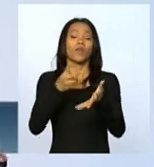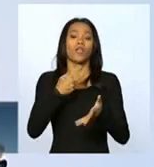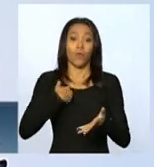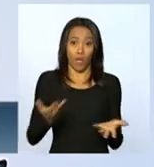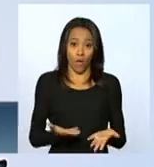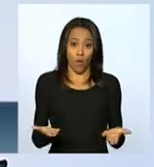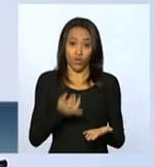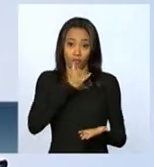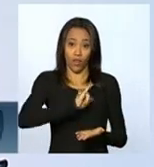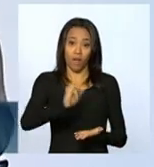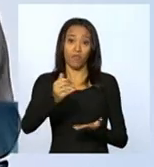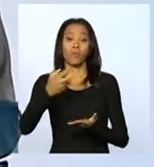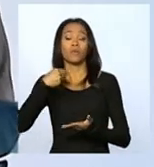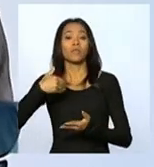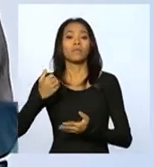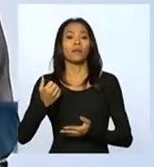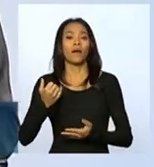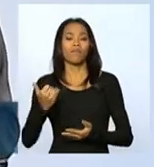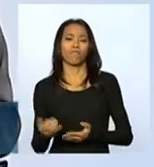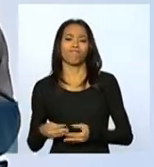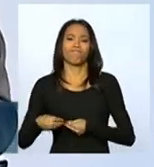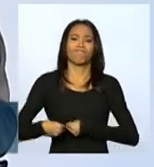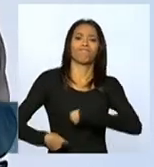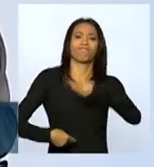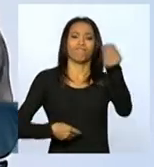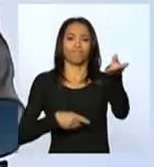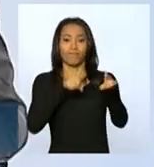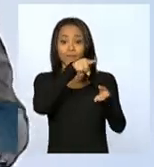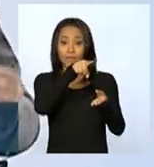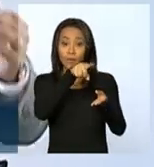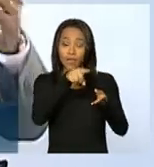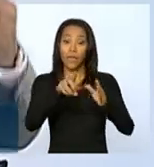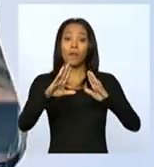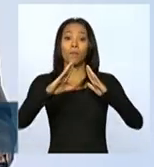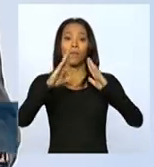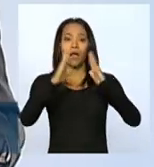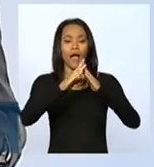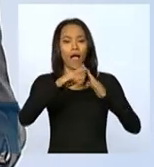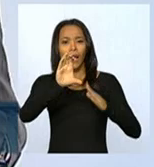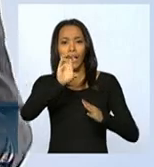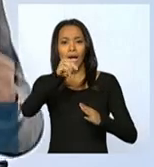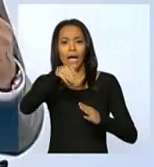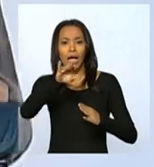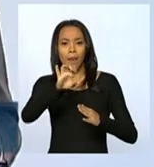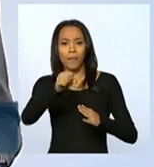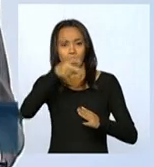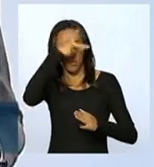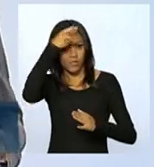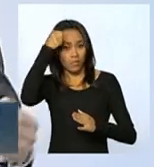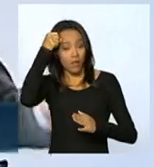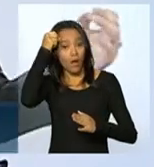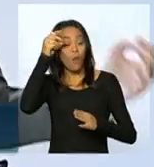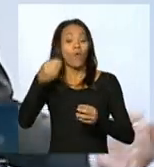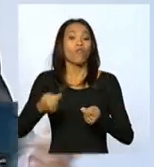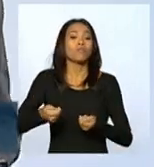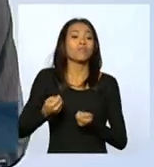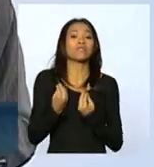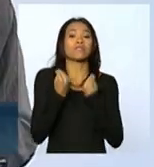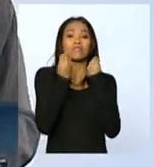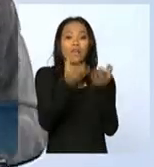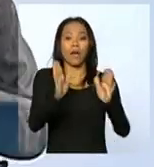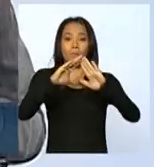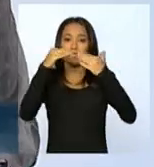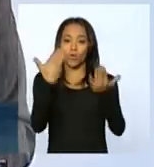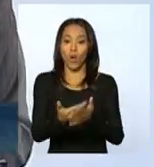à Câmara Municipal a doação de uma escola pronta em São Miguel, para que o Instituto